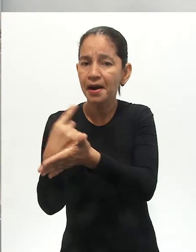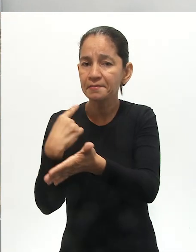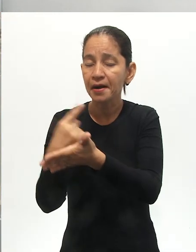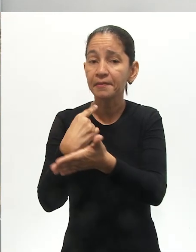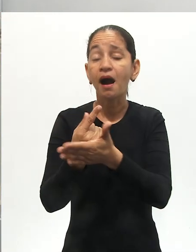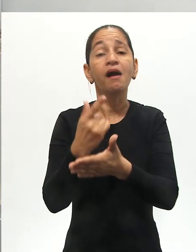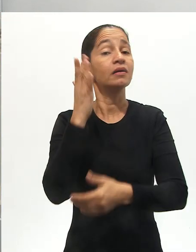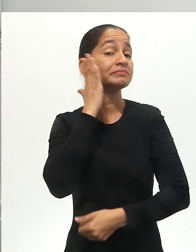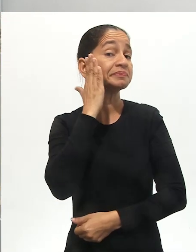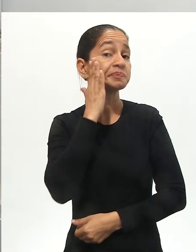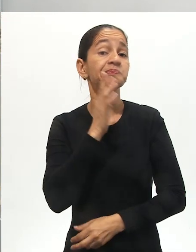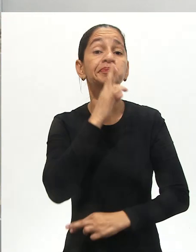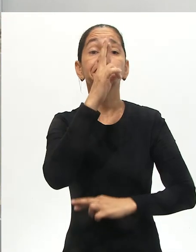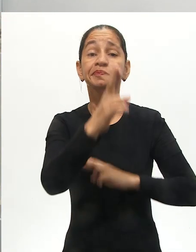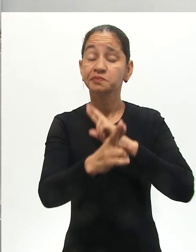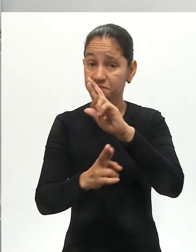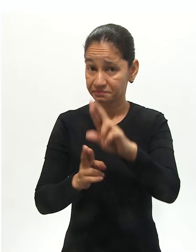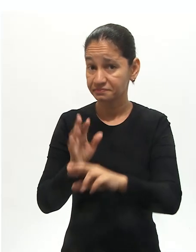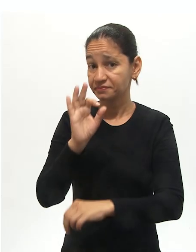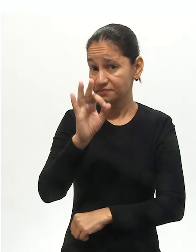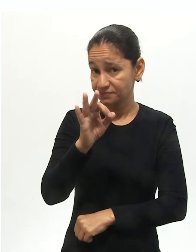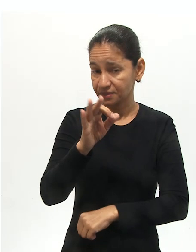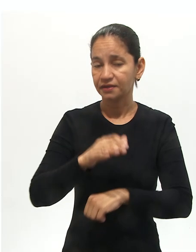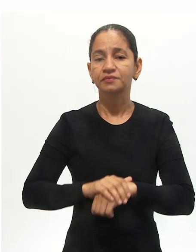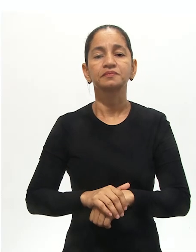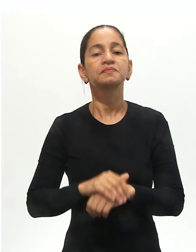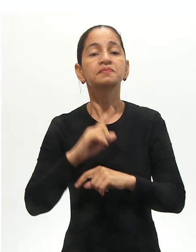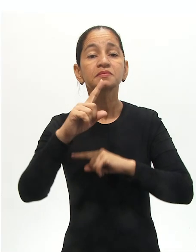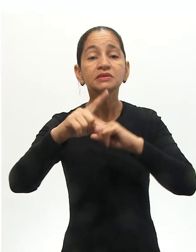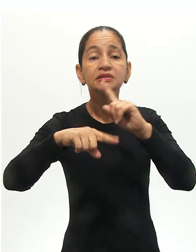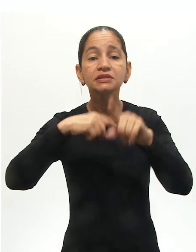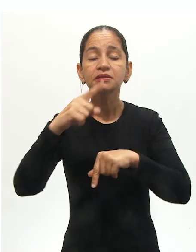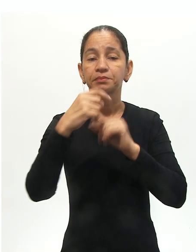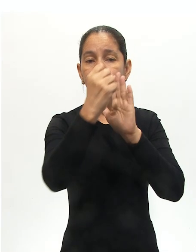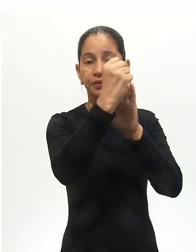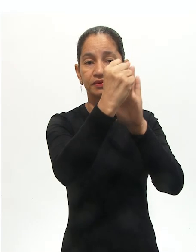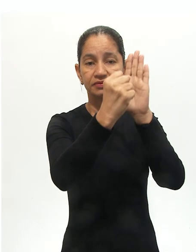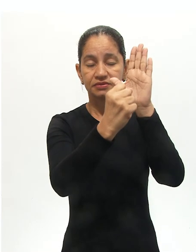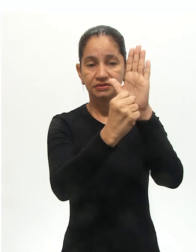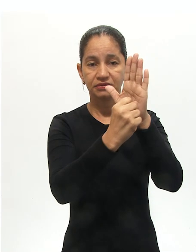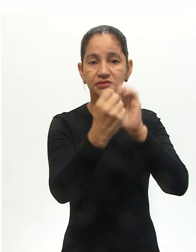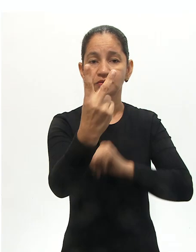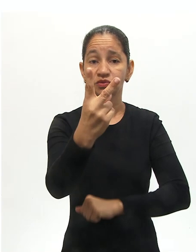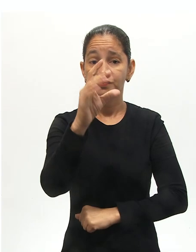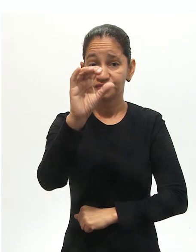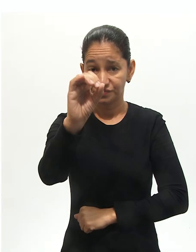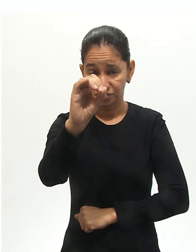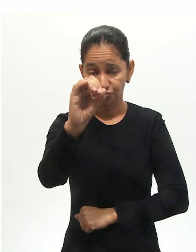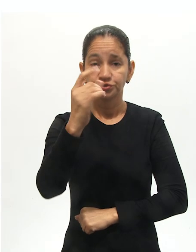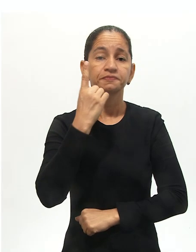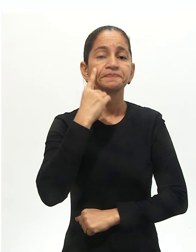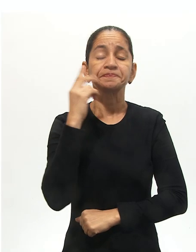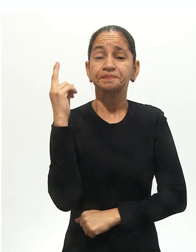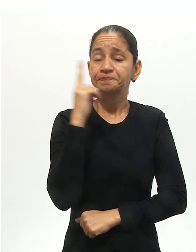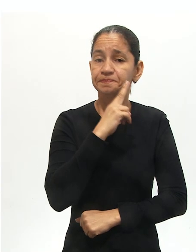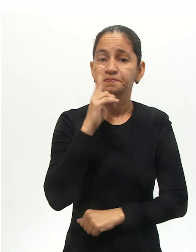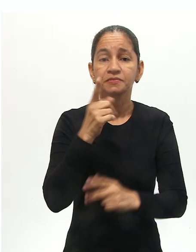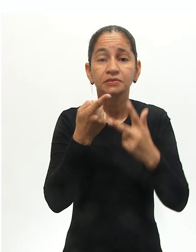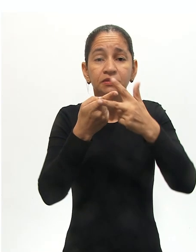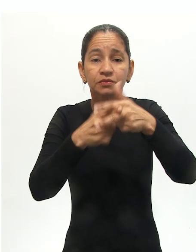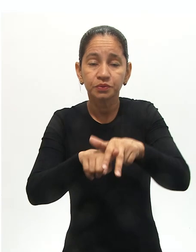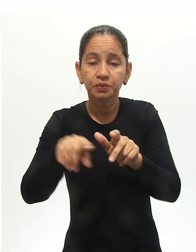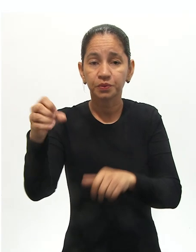e esses problemas geradores. No século XX, a emergência da